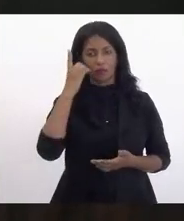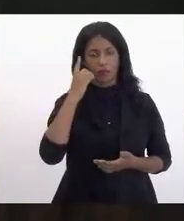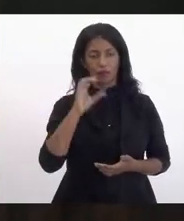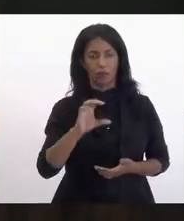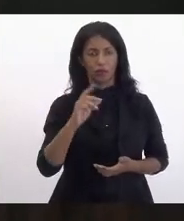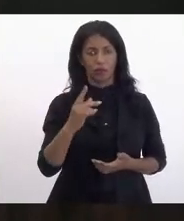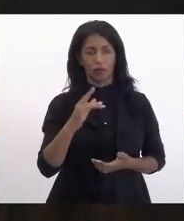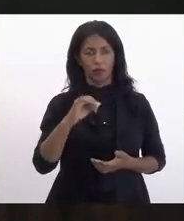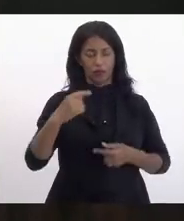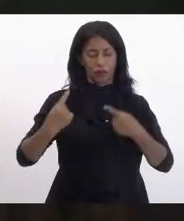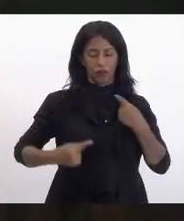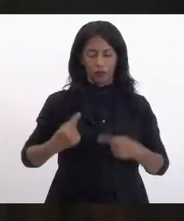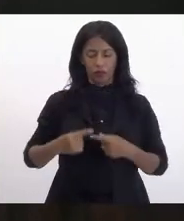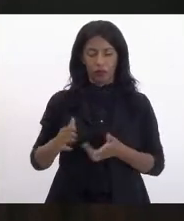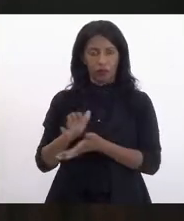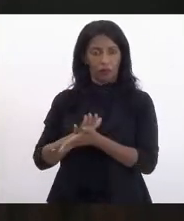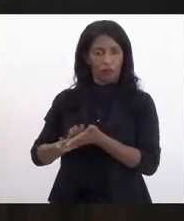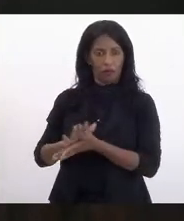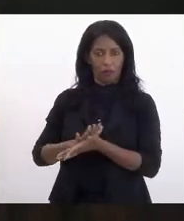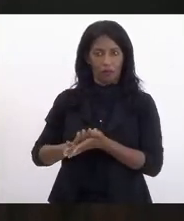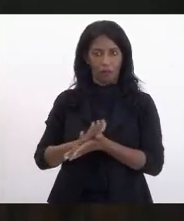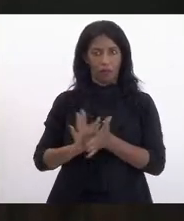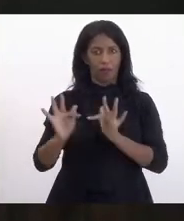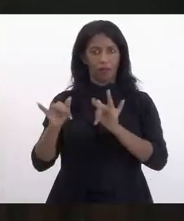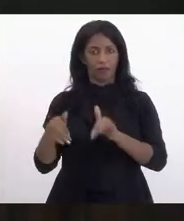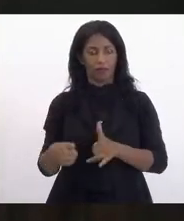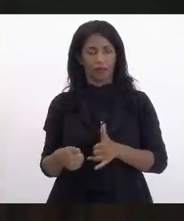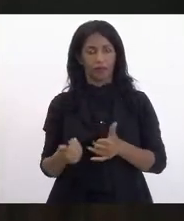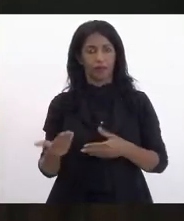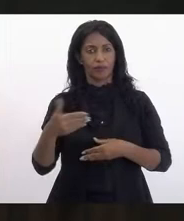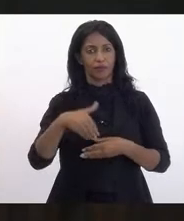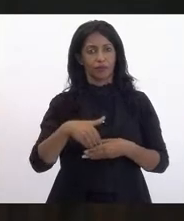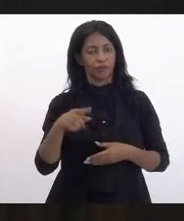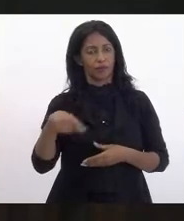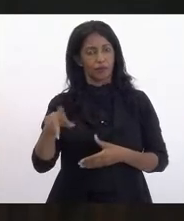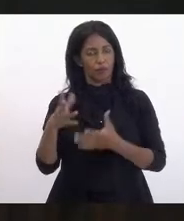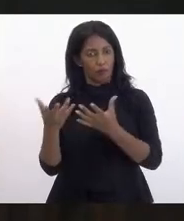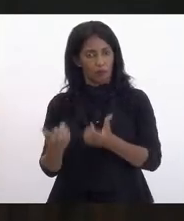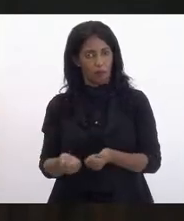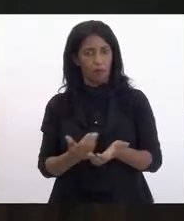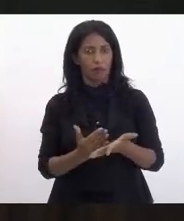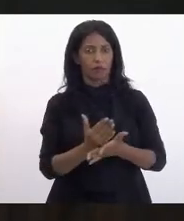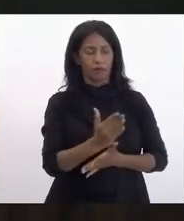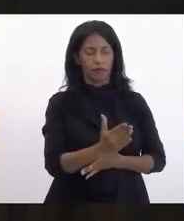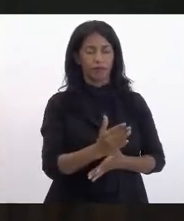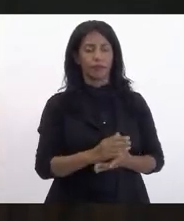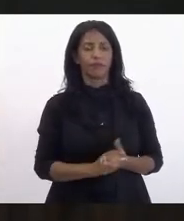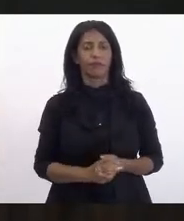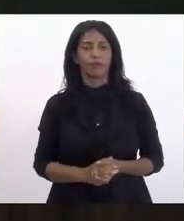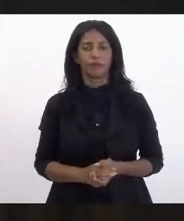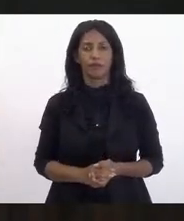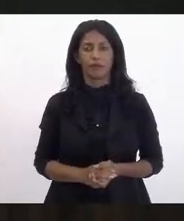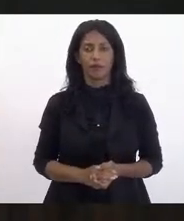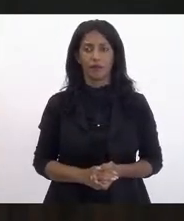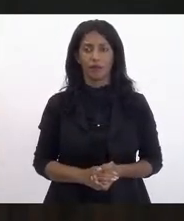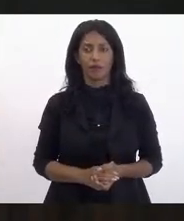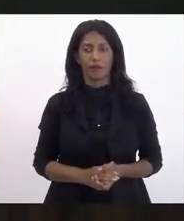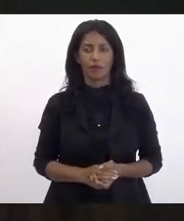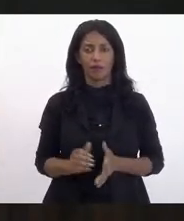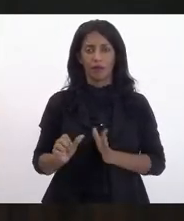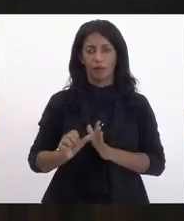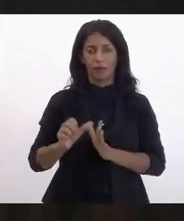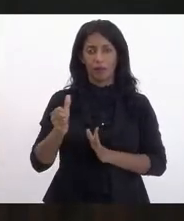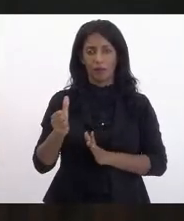Machado. Em discussão, não havendo quem queira discutir, encerrada a discussão e votação. Os senhores que aprovam permaneçam como estão, aprovado em